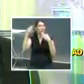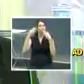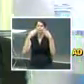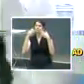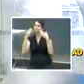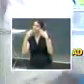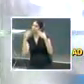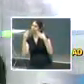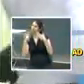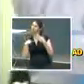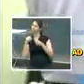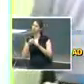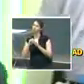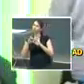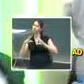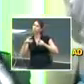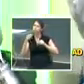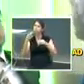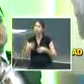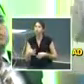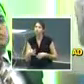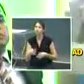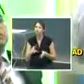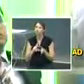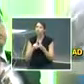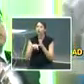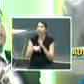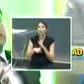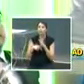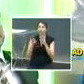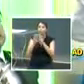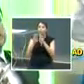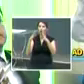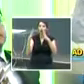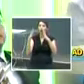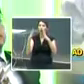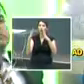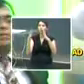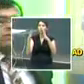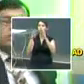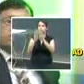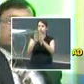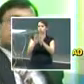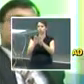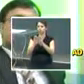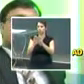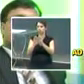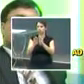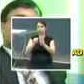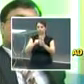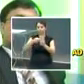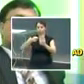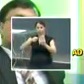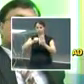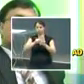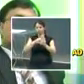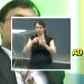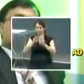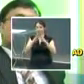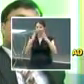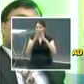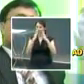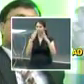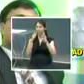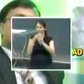gente vai lá, faz tudo para dar tudo certo. E aí, Felipe, a gente vai abrir a porta e pega a mão na porta. Só que a porta não abre, pastor Roberto. A porta fica